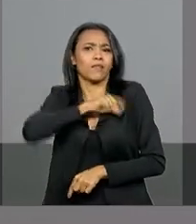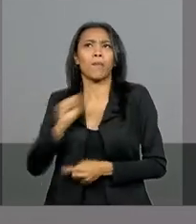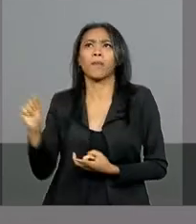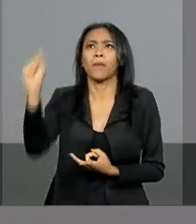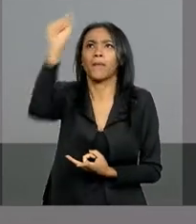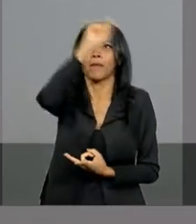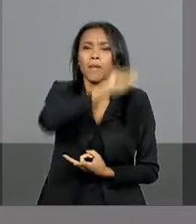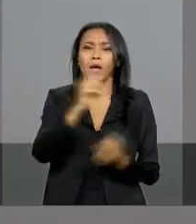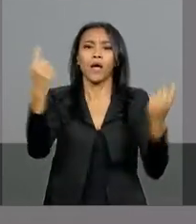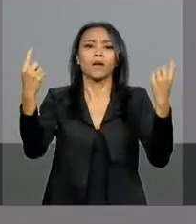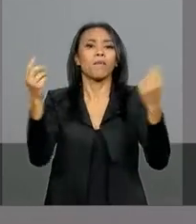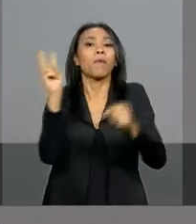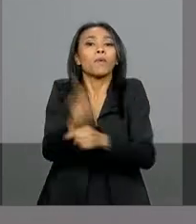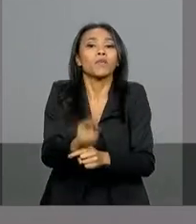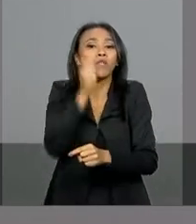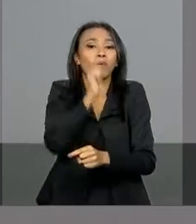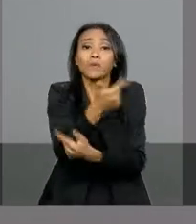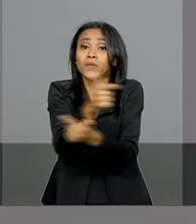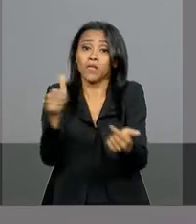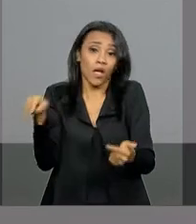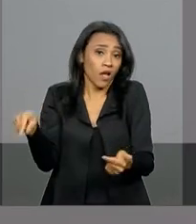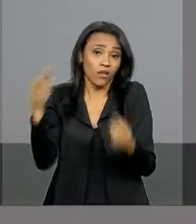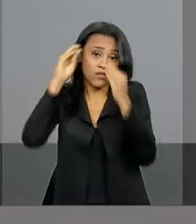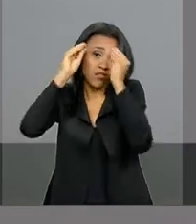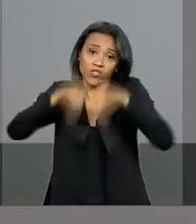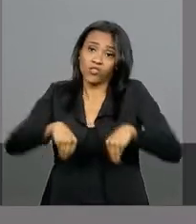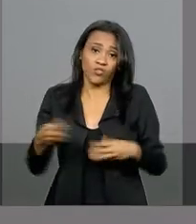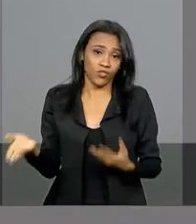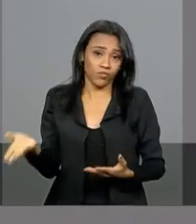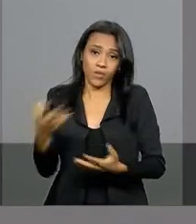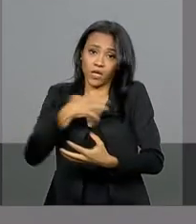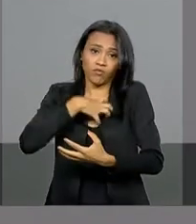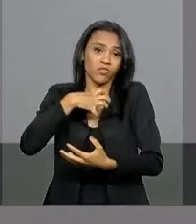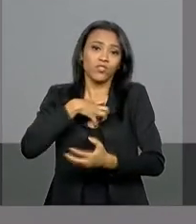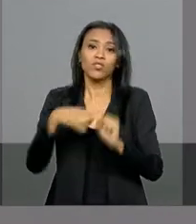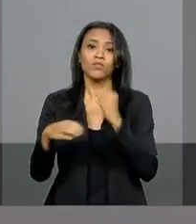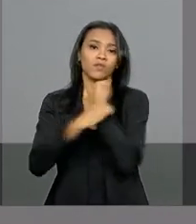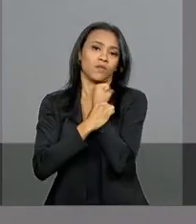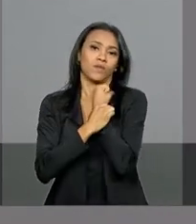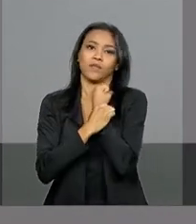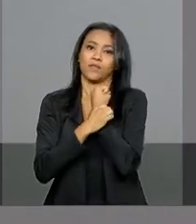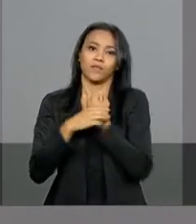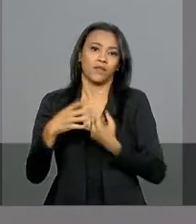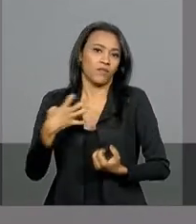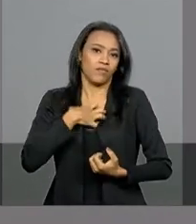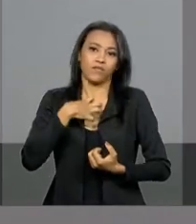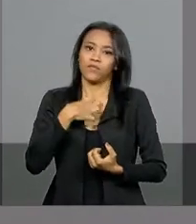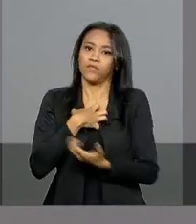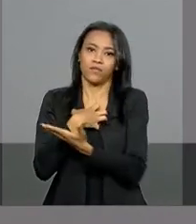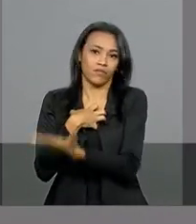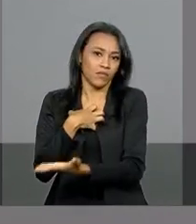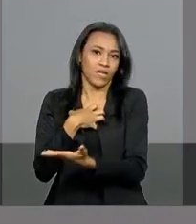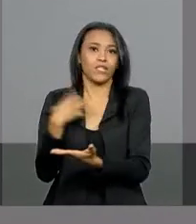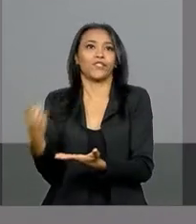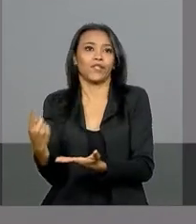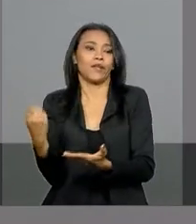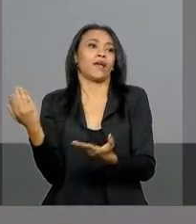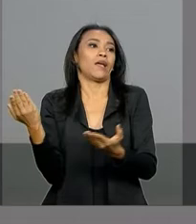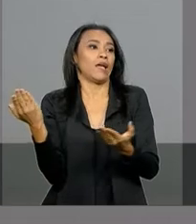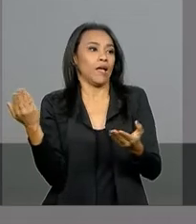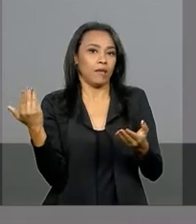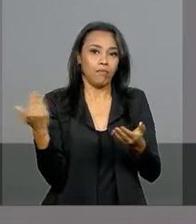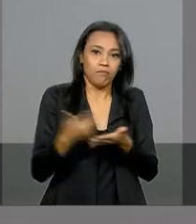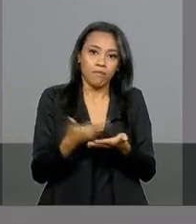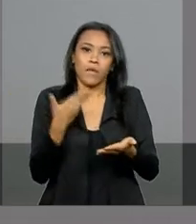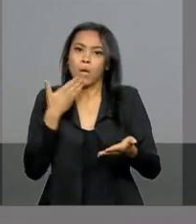de fazer a função que ela não sentia a segurança eo amparo de entrar com uma medida e na